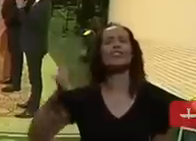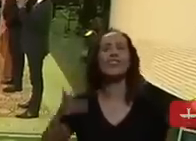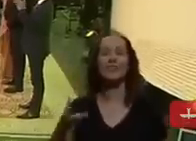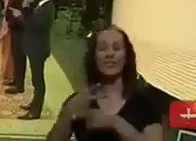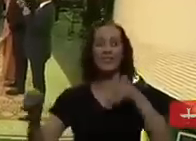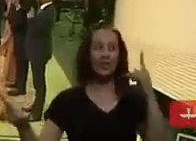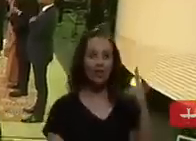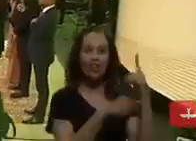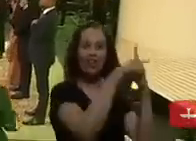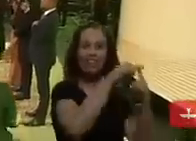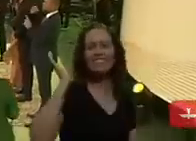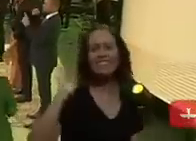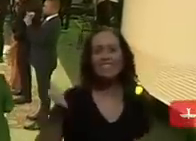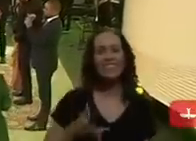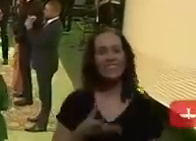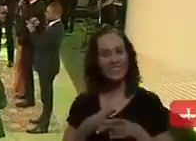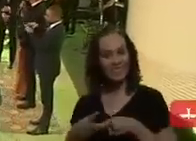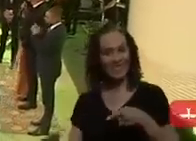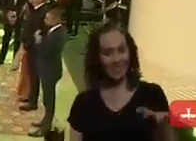do Calvário por nós.